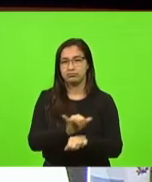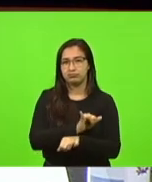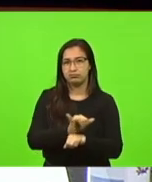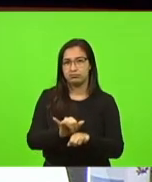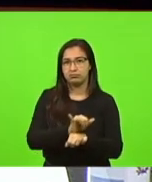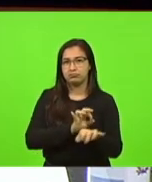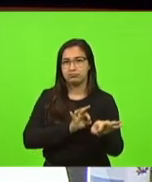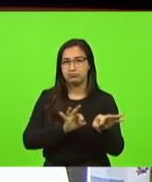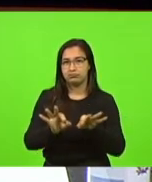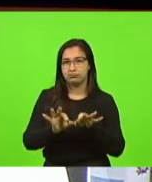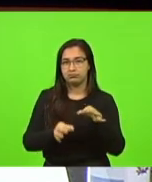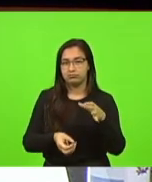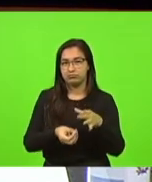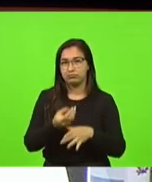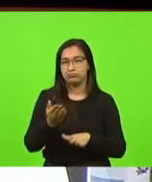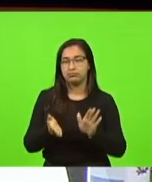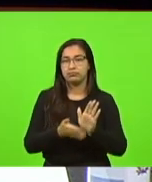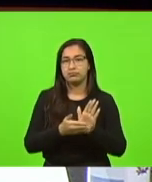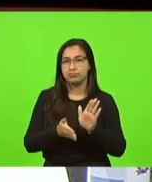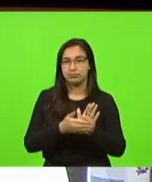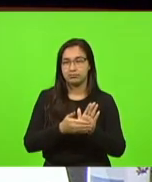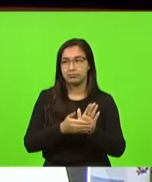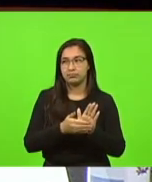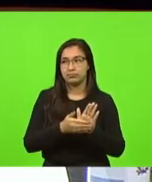da proposta que vem agora